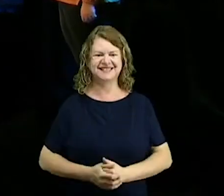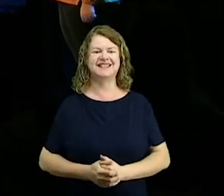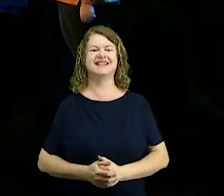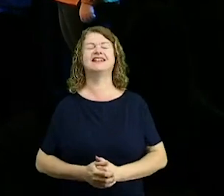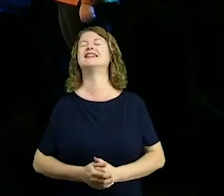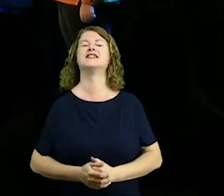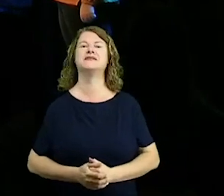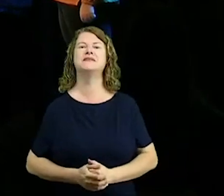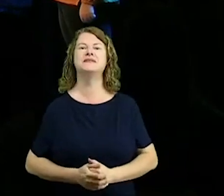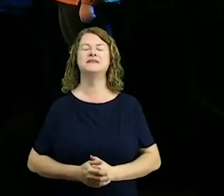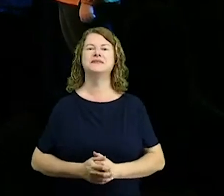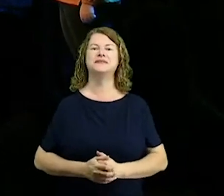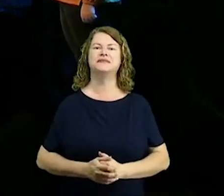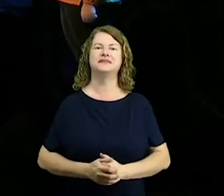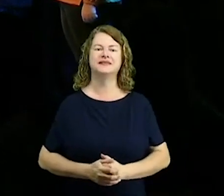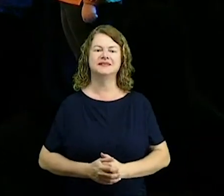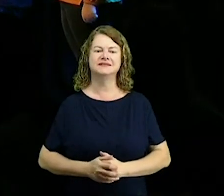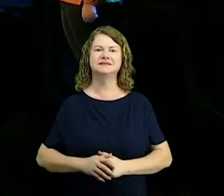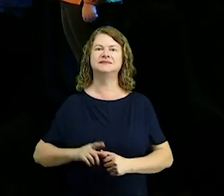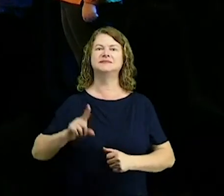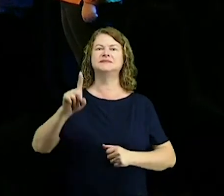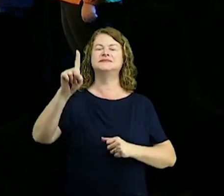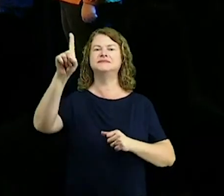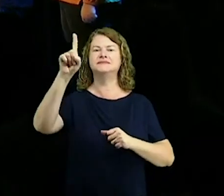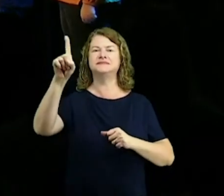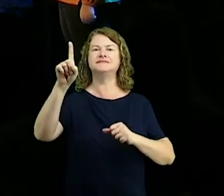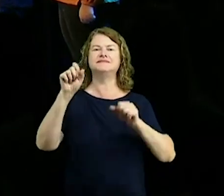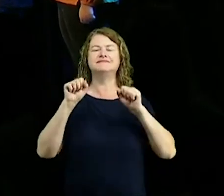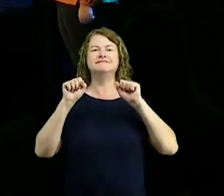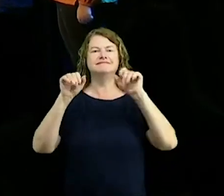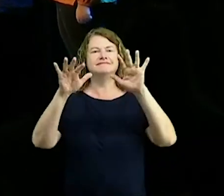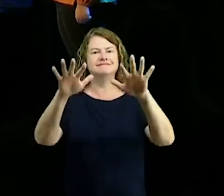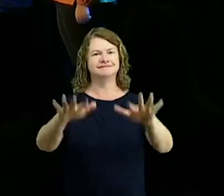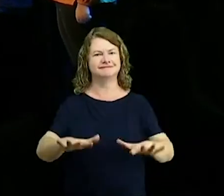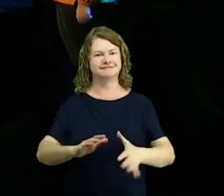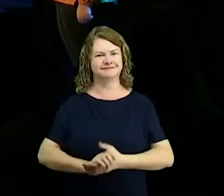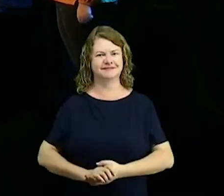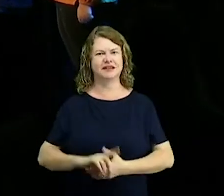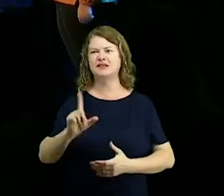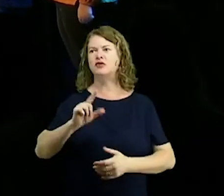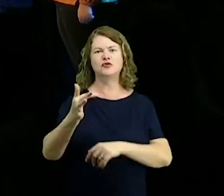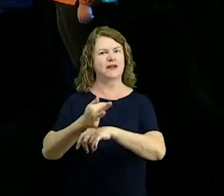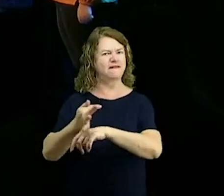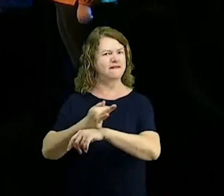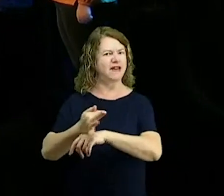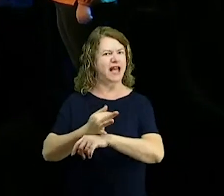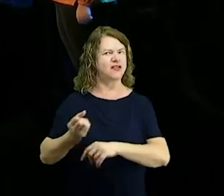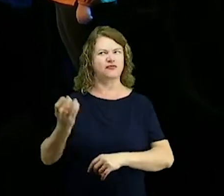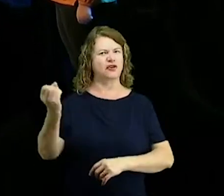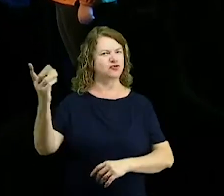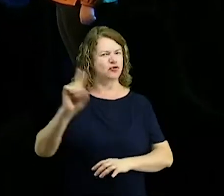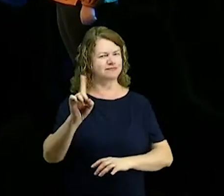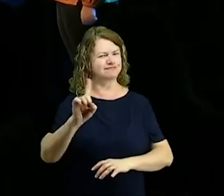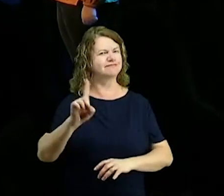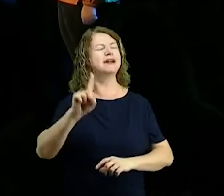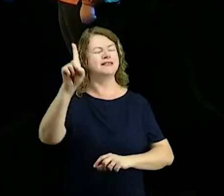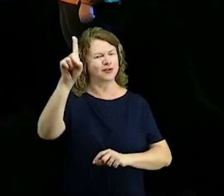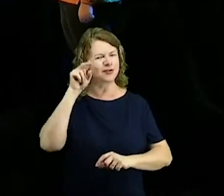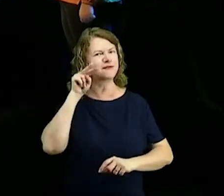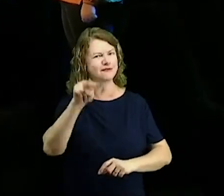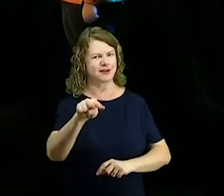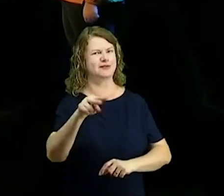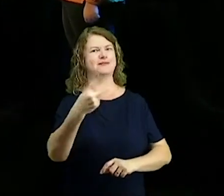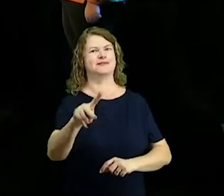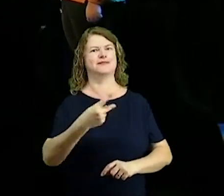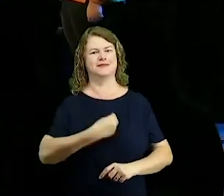Deus não é um Deus tímido. Deus não saiu de férias, não está em viagem. Dá um passo à frente. Eu peço por gentileza. Dá mais um passo à frente.